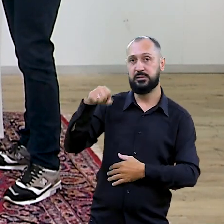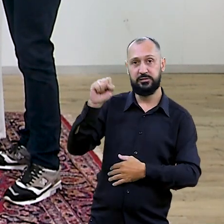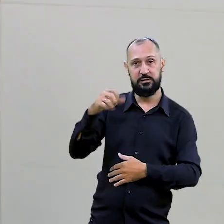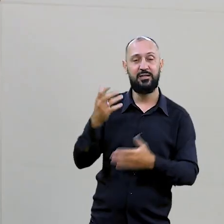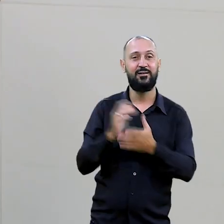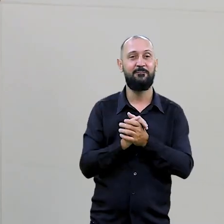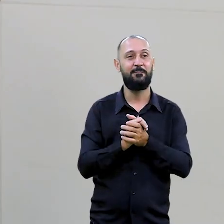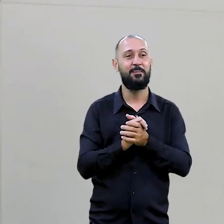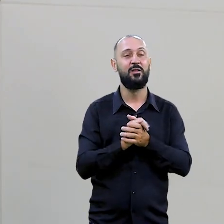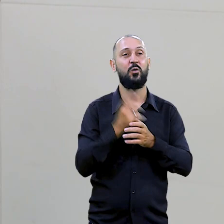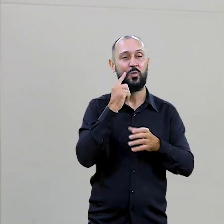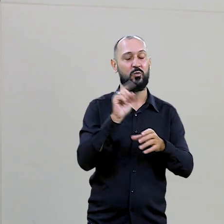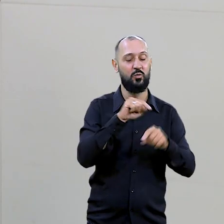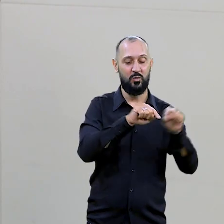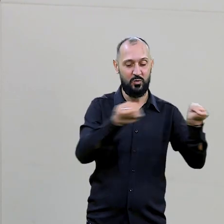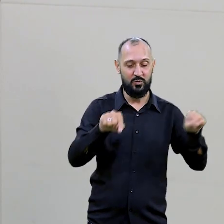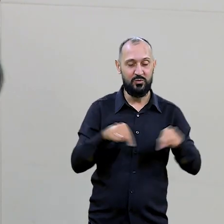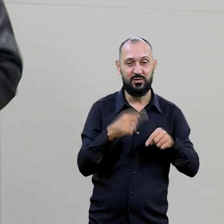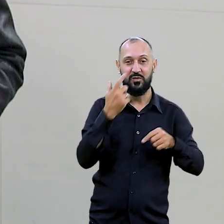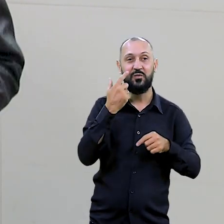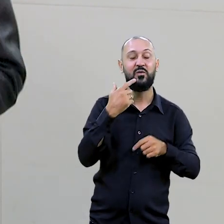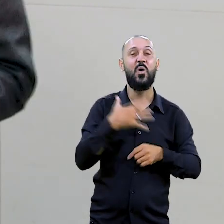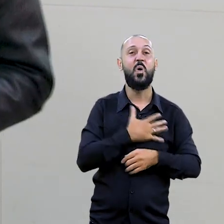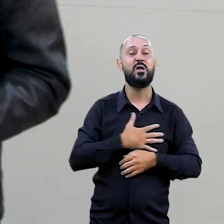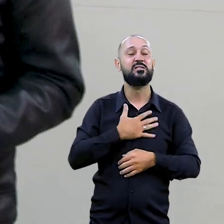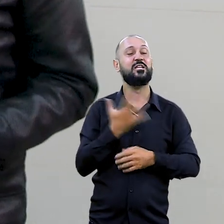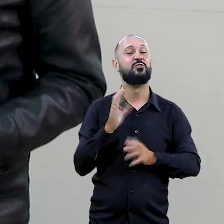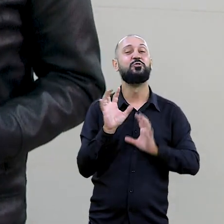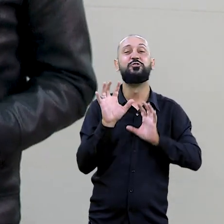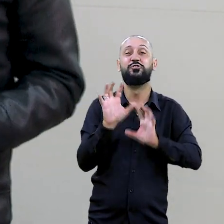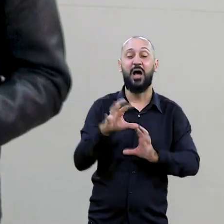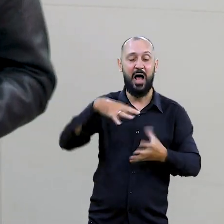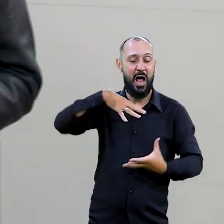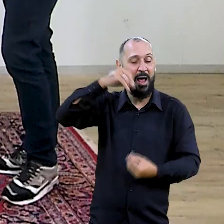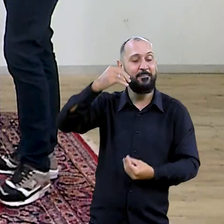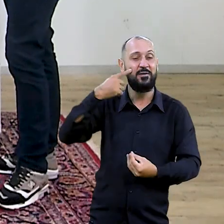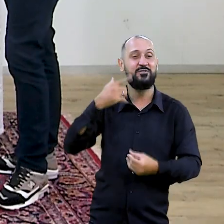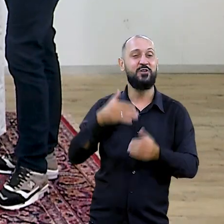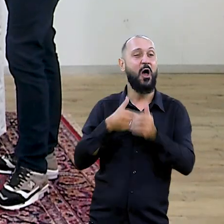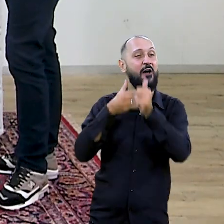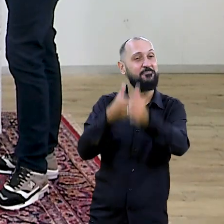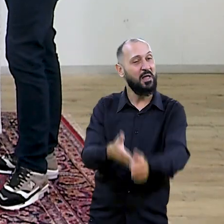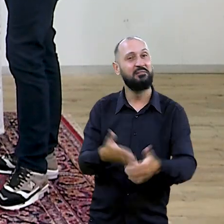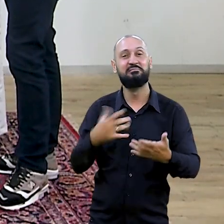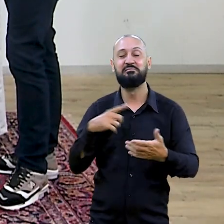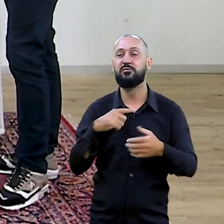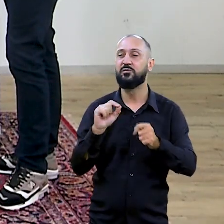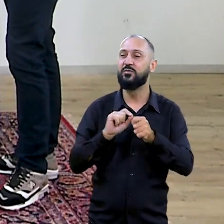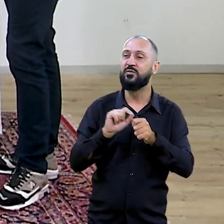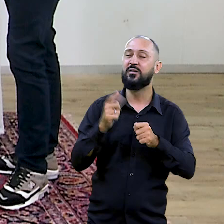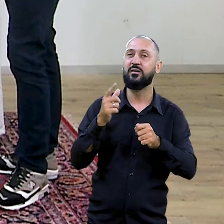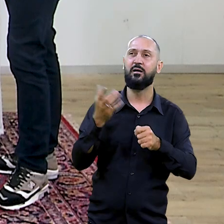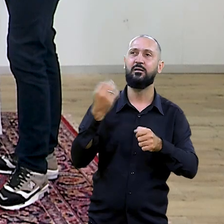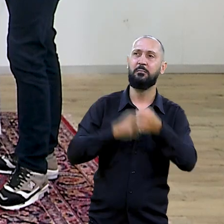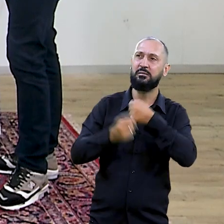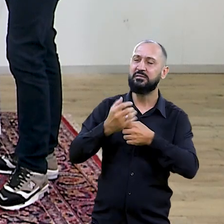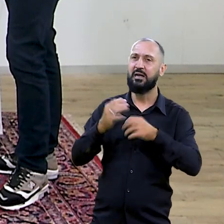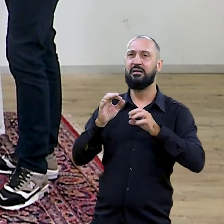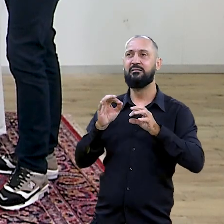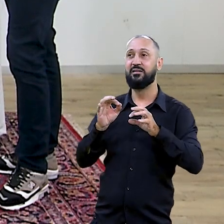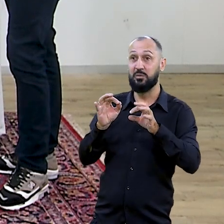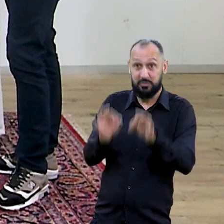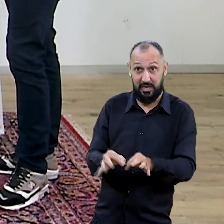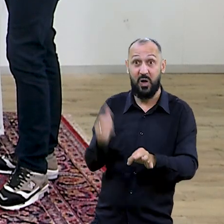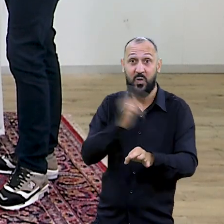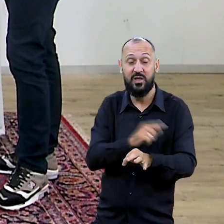experiência boa. expectativas para esse ano, então, foram elevadas. Iniciamos a campanha já recebendo doações. Exatamente. Não, se, todos assim,